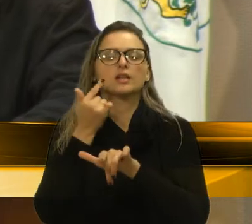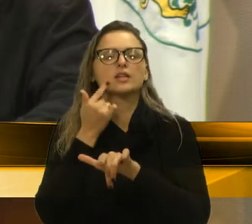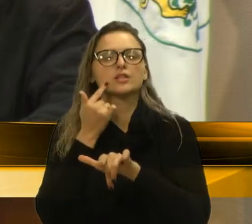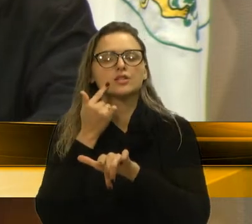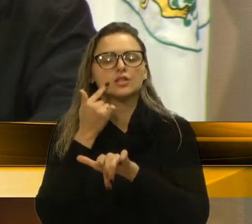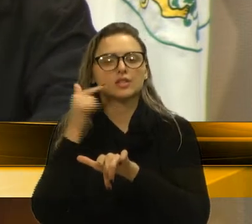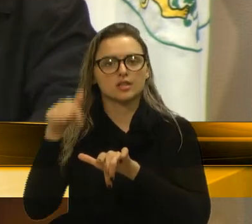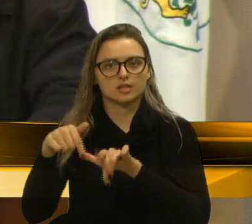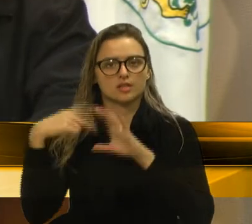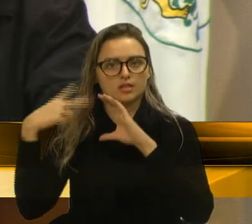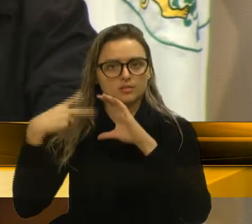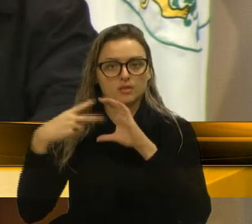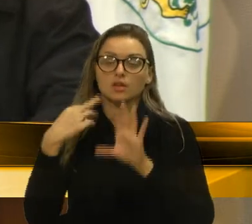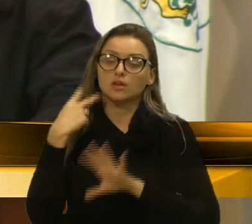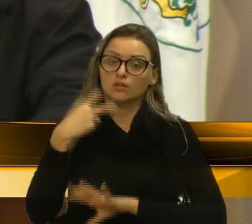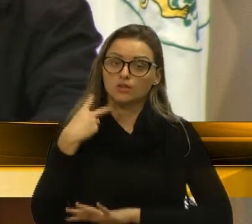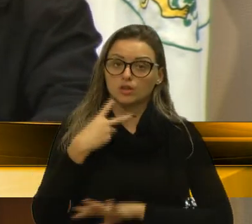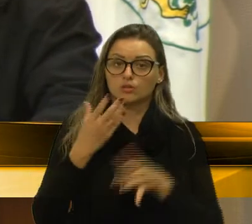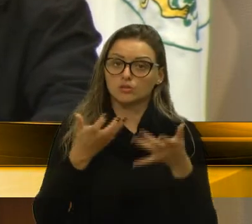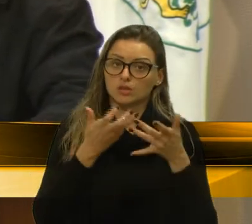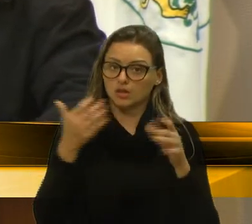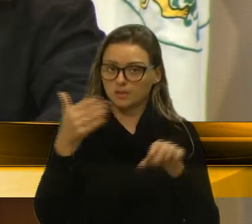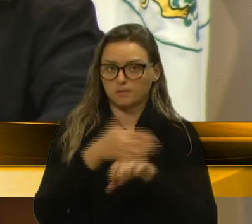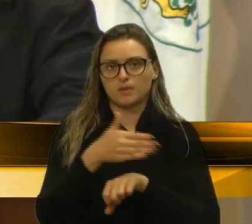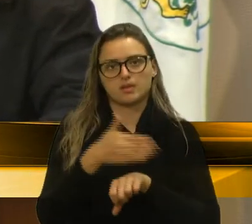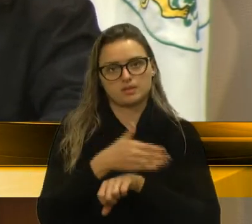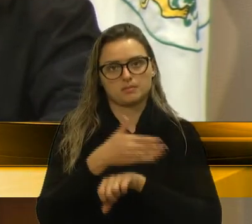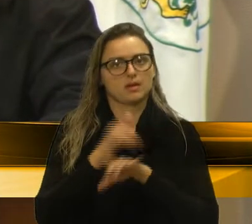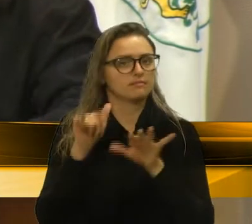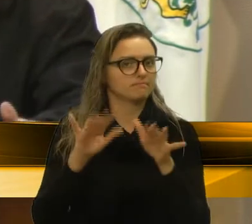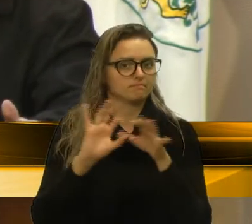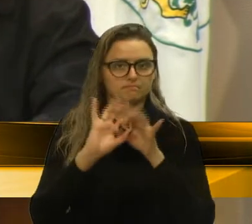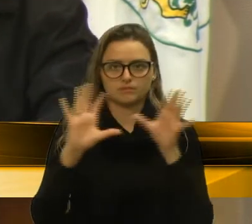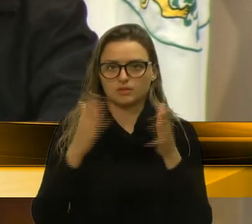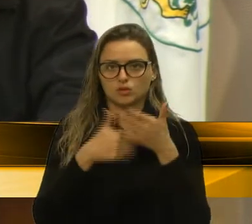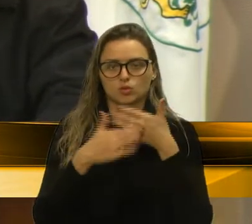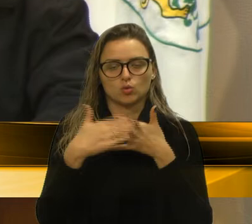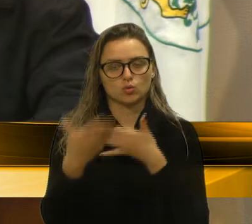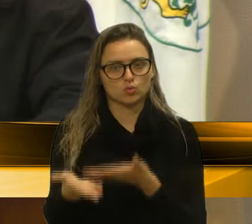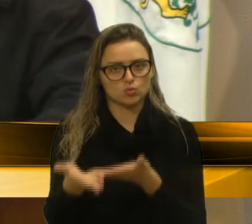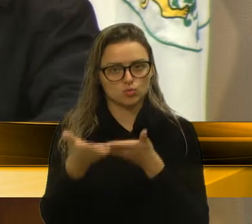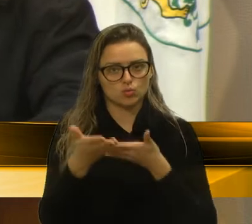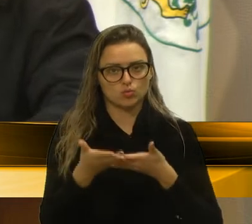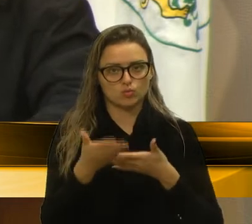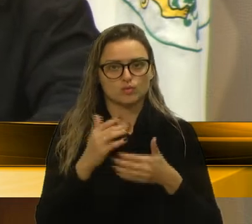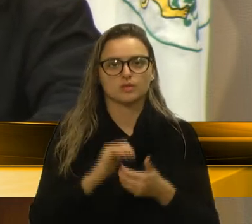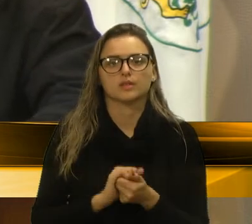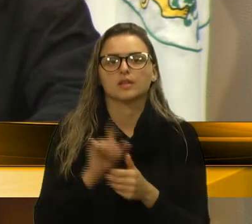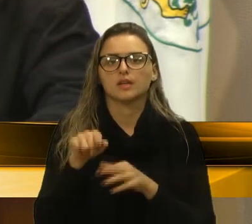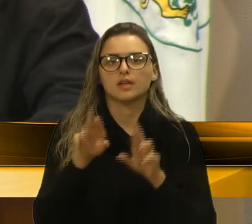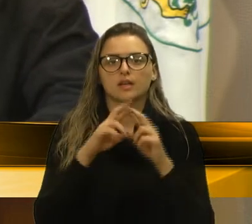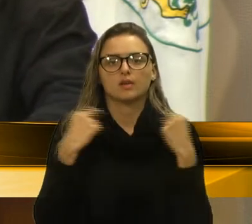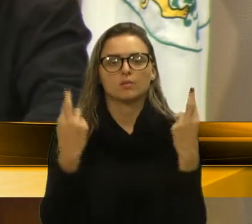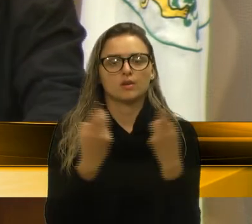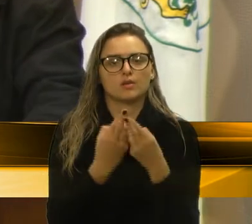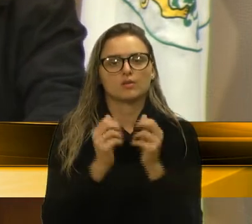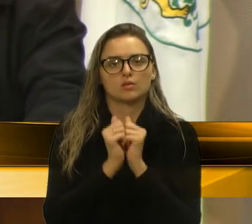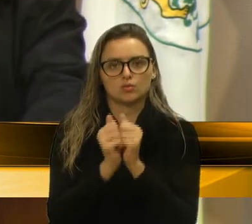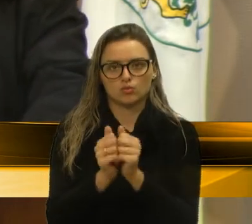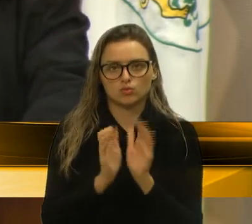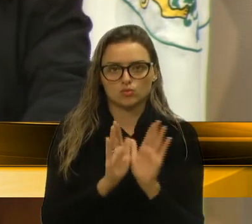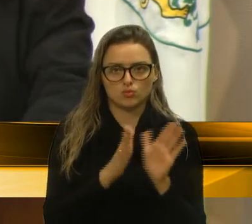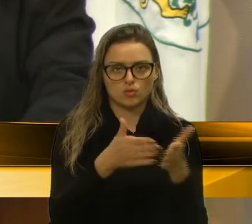Os vereadores que eventualmente gostariam de acompanhar, estão convidados. É uma reunião com a nossa